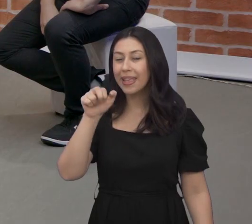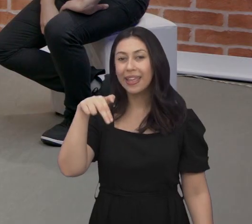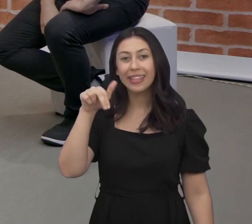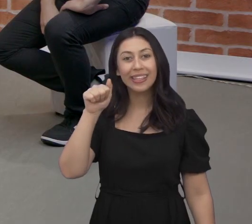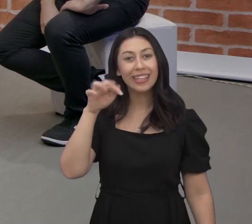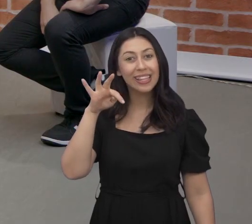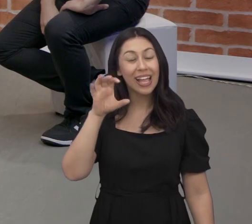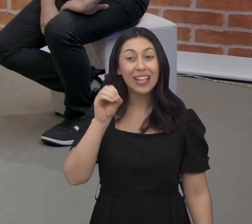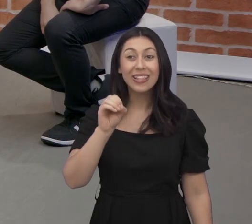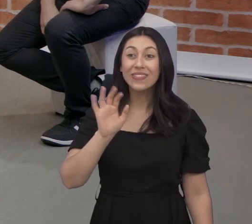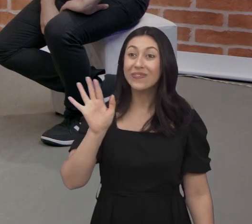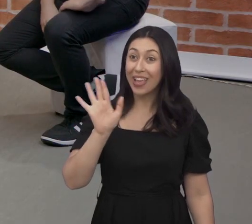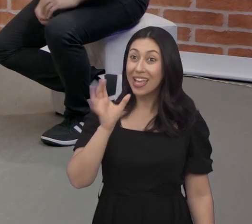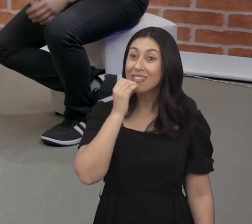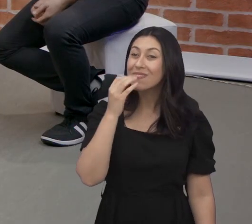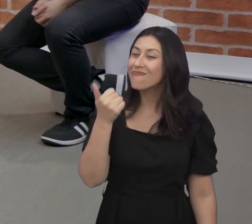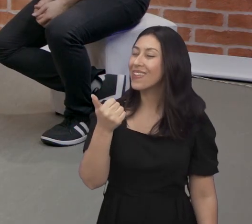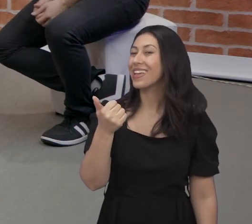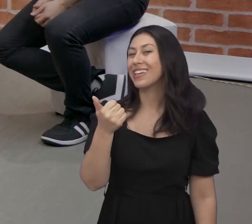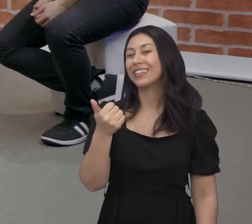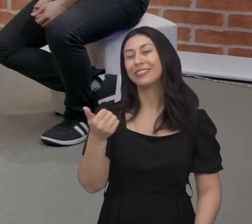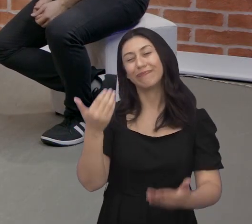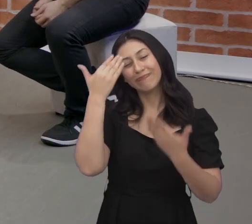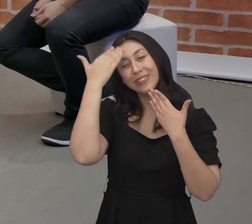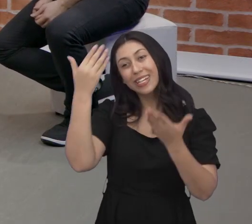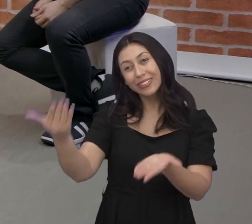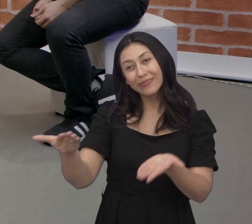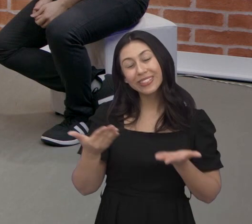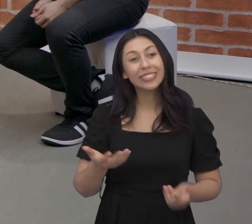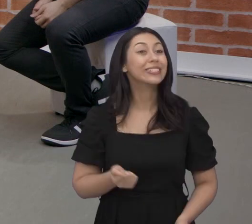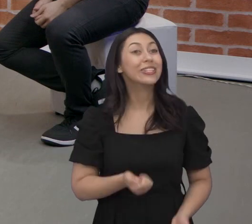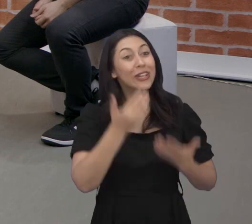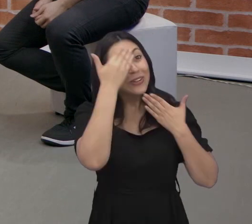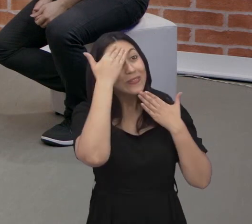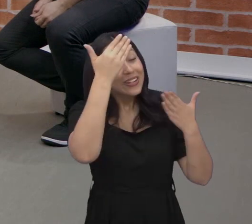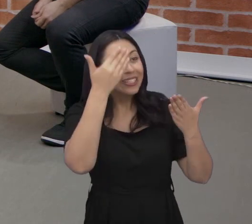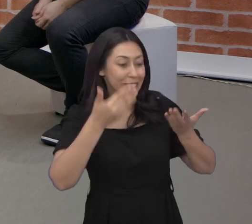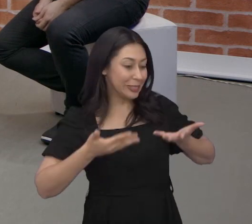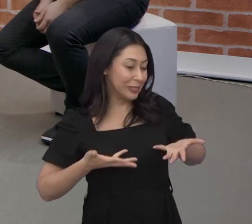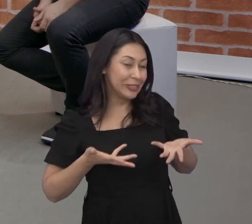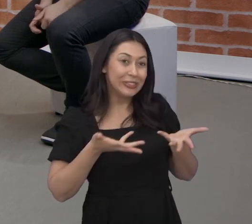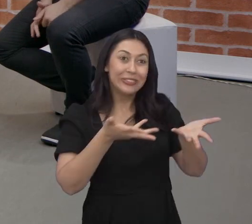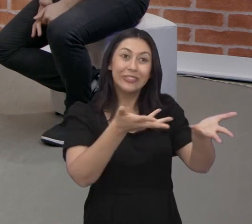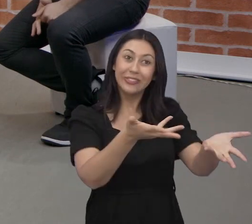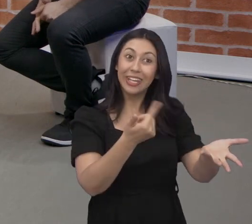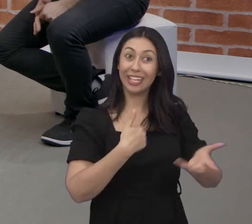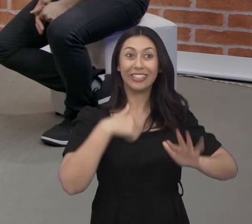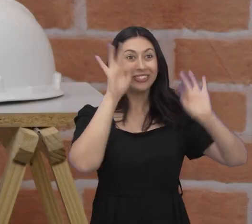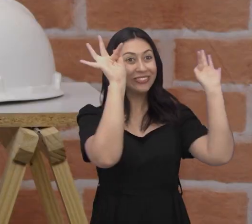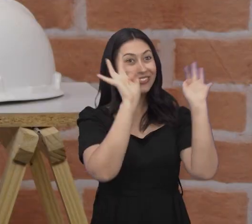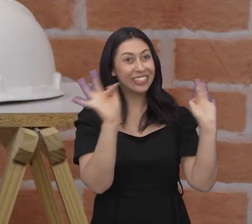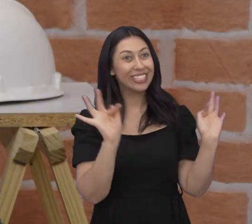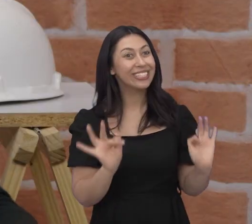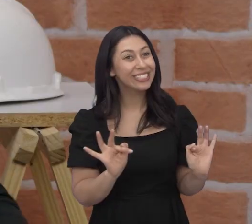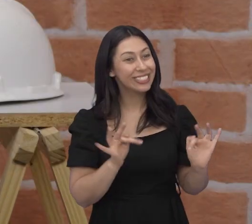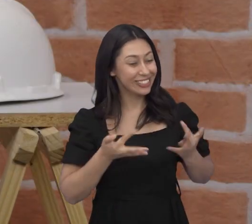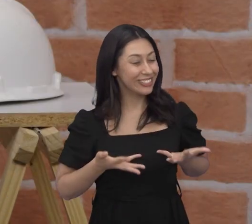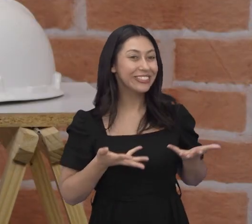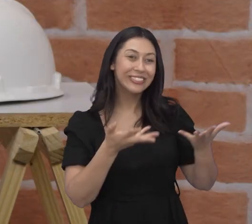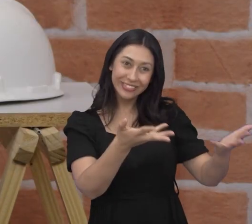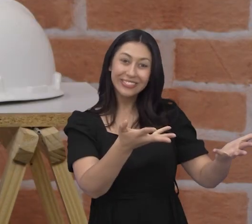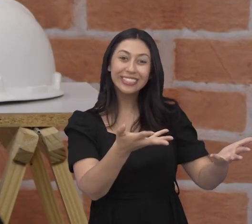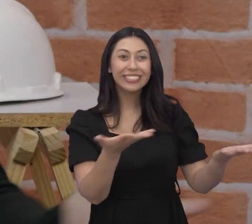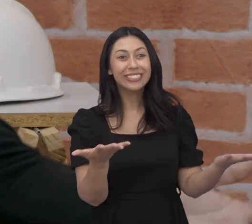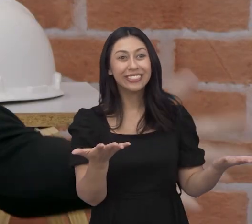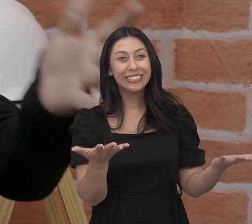Mota. E aí, Renato? Valeu, cara. Obrigado por estar Bom que você tá aqui. aqui. Obrigado por vocês terem me convidado. Eu fiquei muito feliz pelo